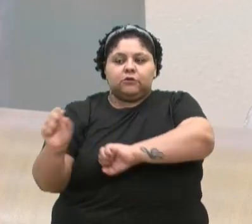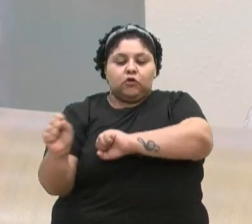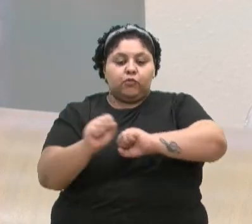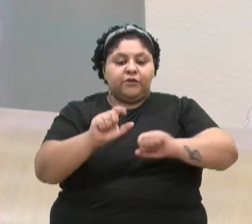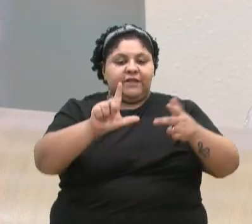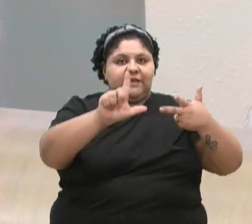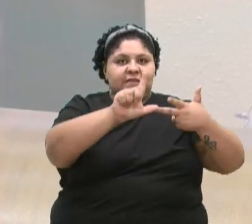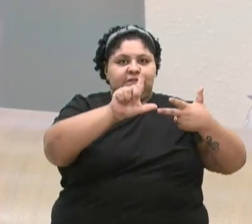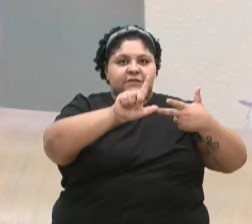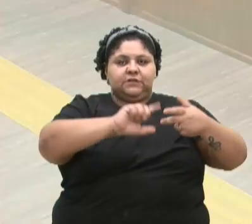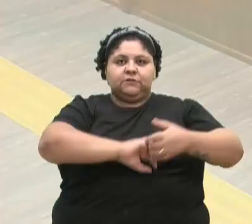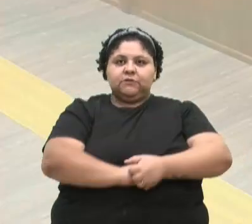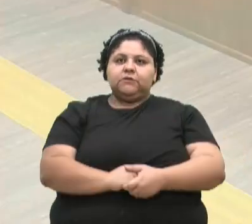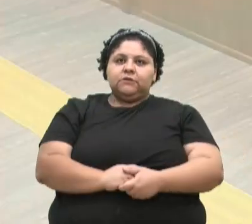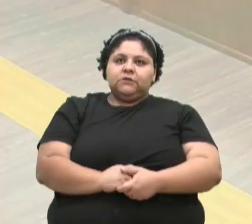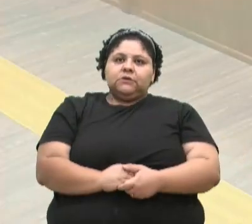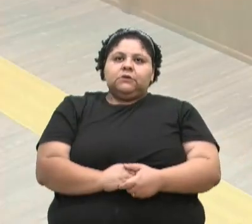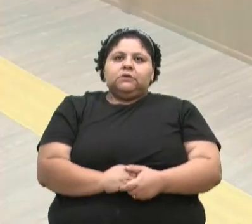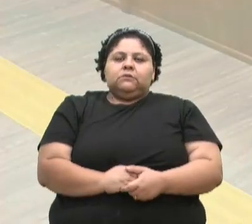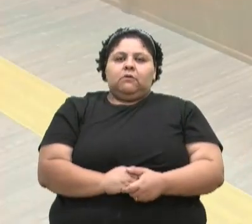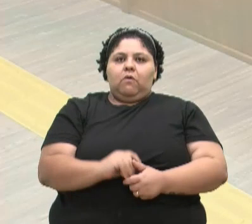Legislativo.